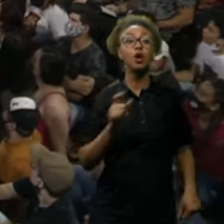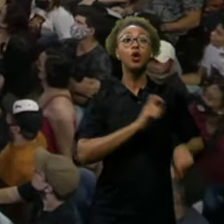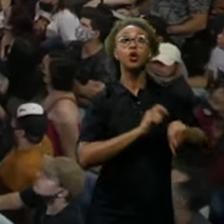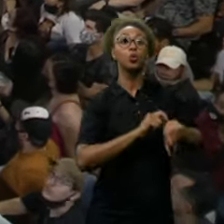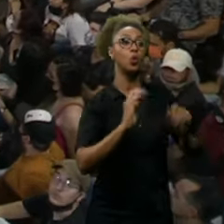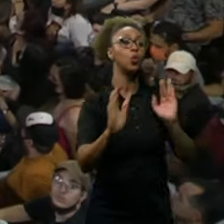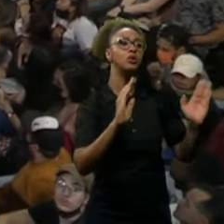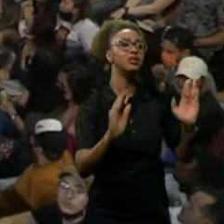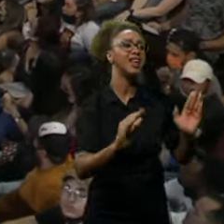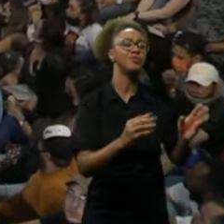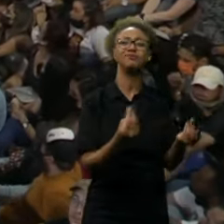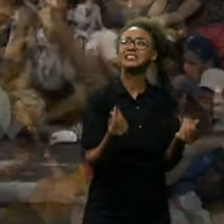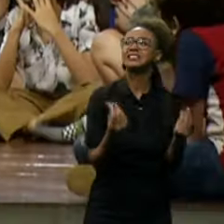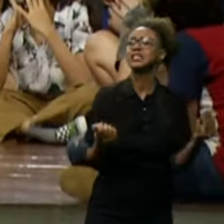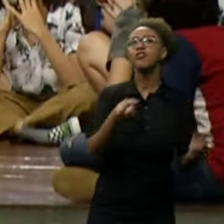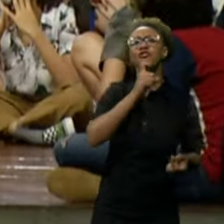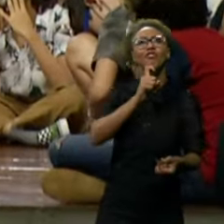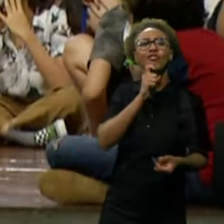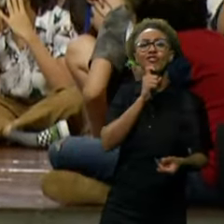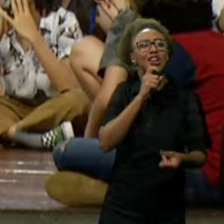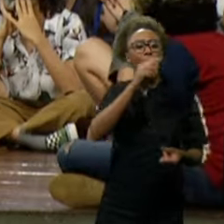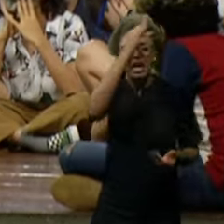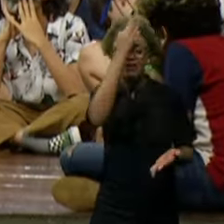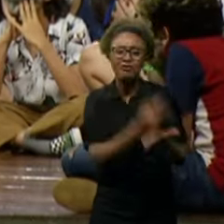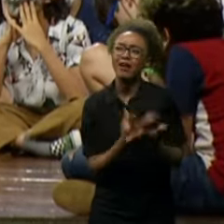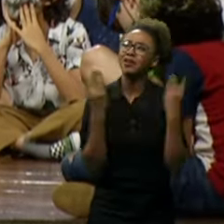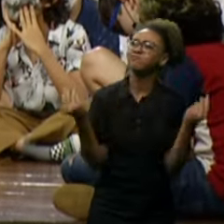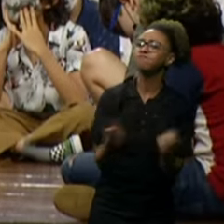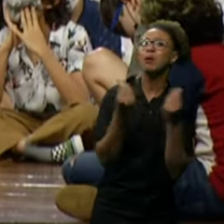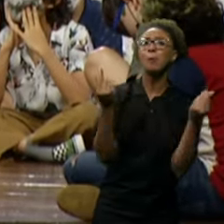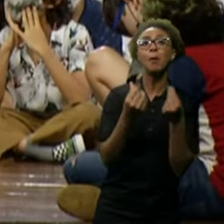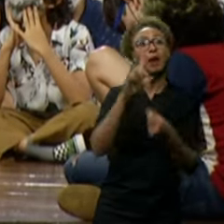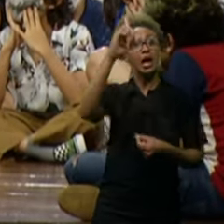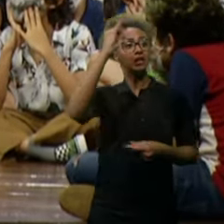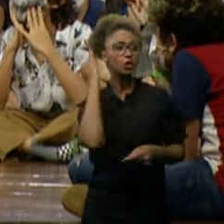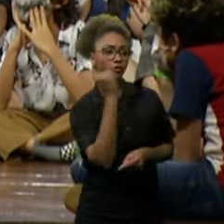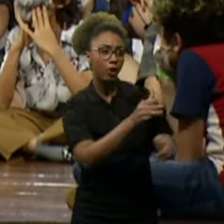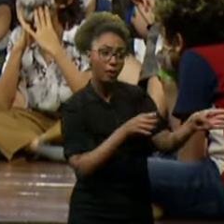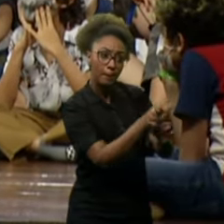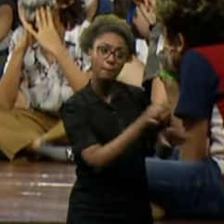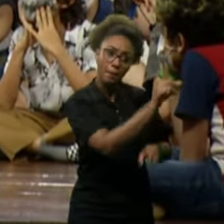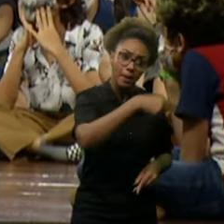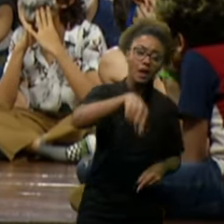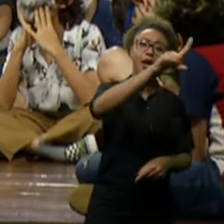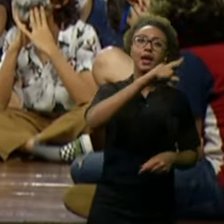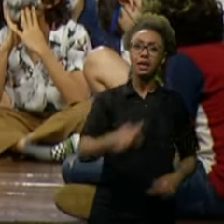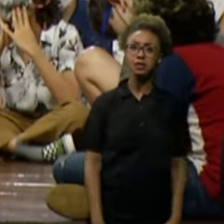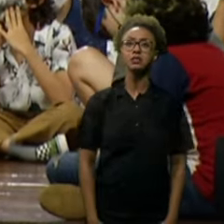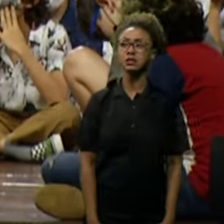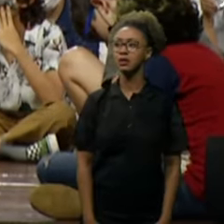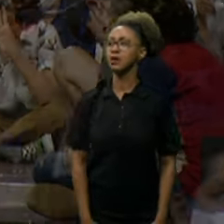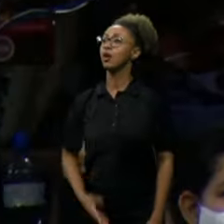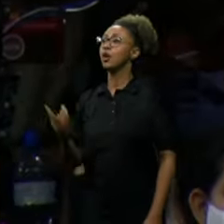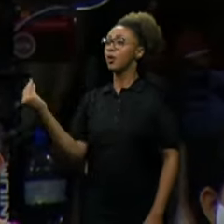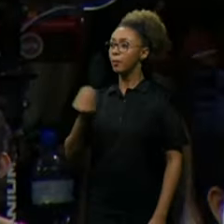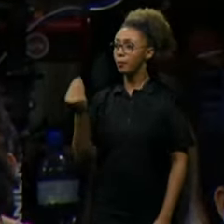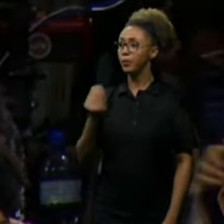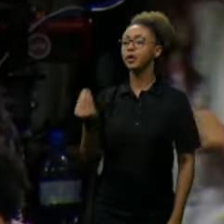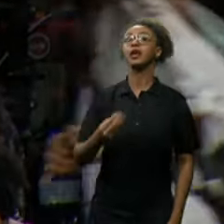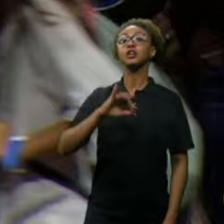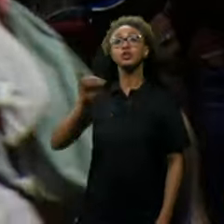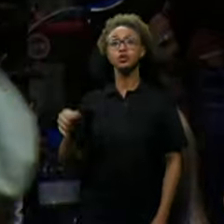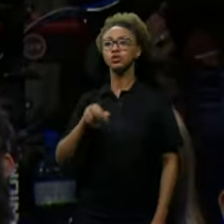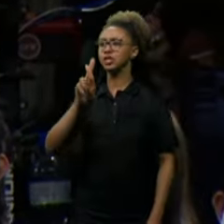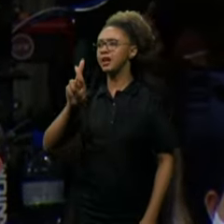em tempos de escassez de fé Olha a orientação de Deus a Jeremias para orientar o povo em tempo onde o povo estava se esquecendo Quem era Deus